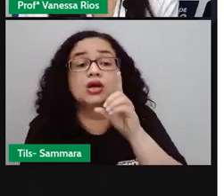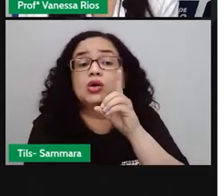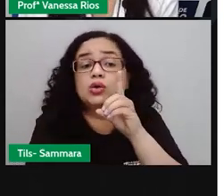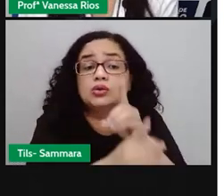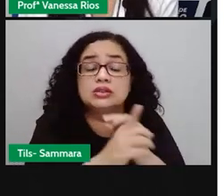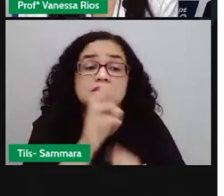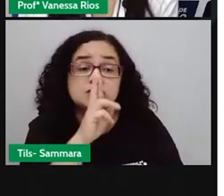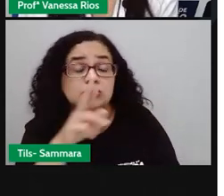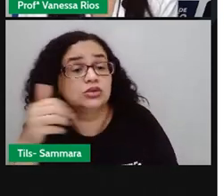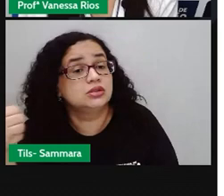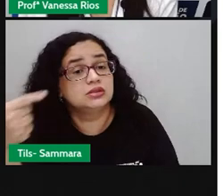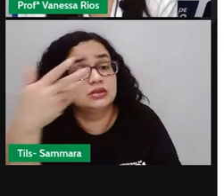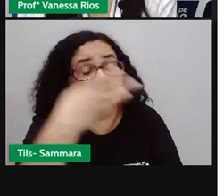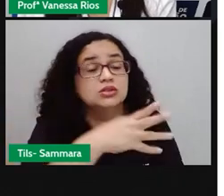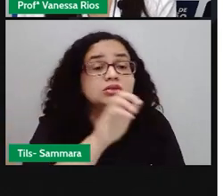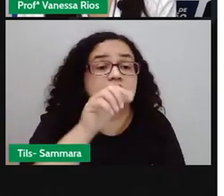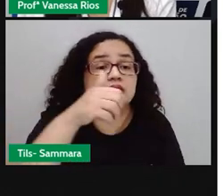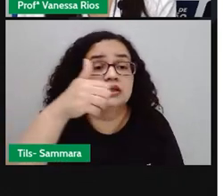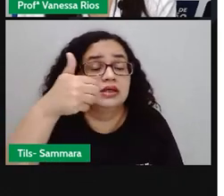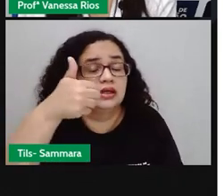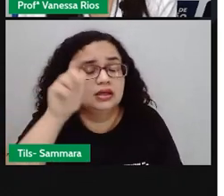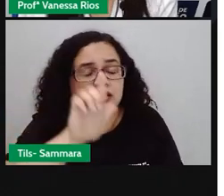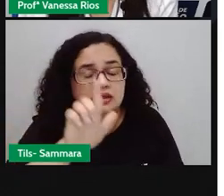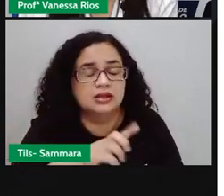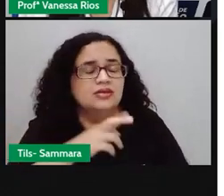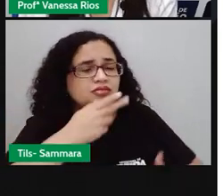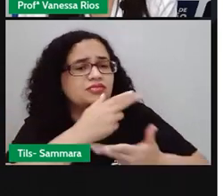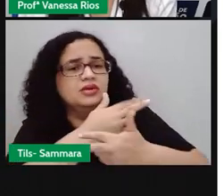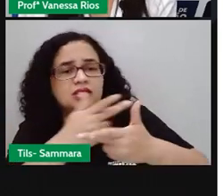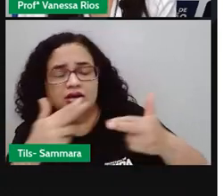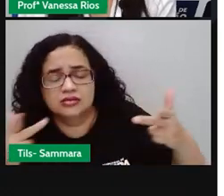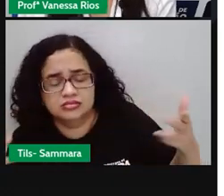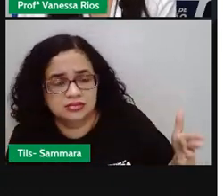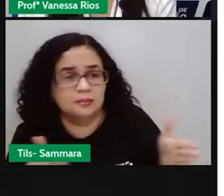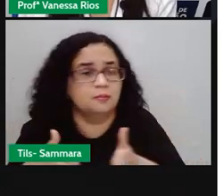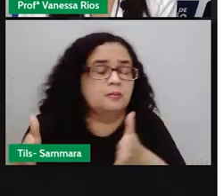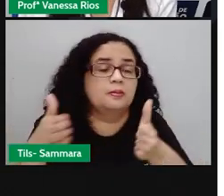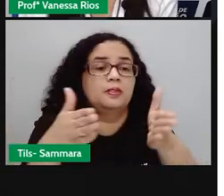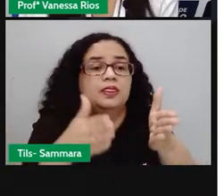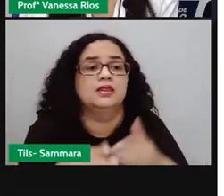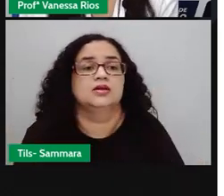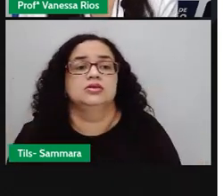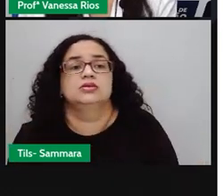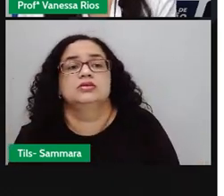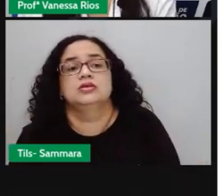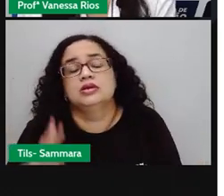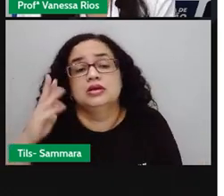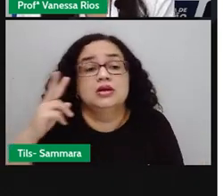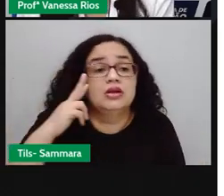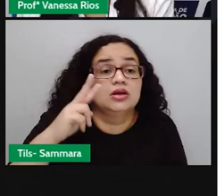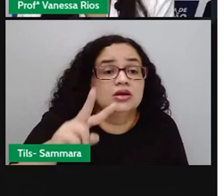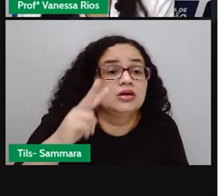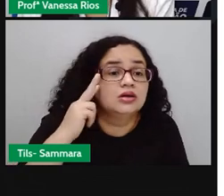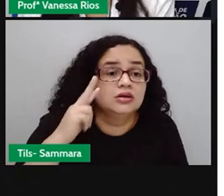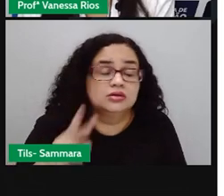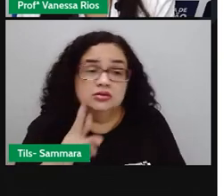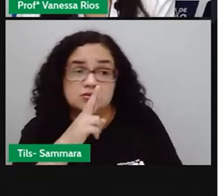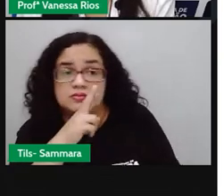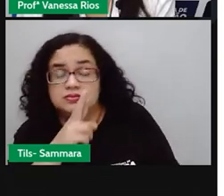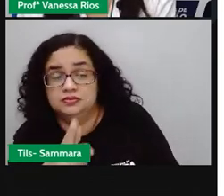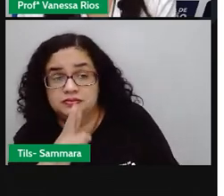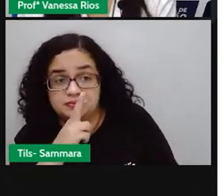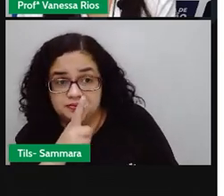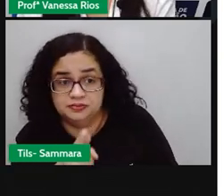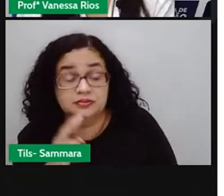nos 14 litros. Então, existem aí vários caminhos, né? Várias propostas para se chegar ao mesmo resultado.